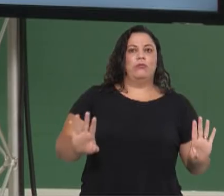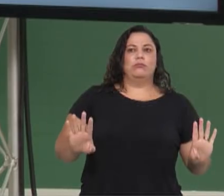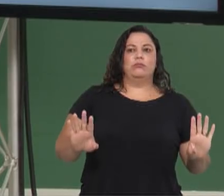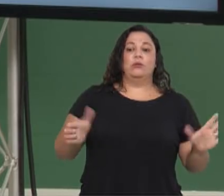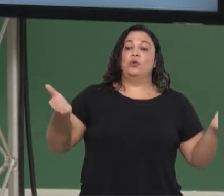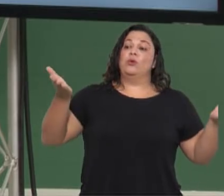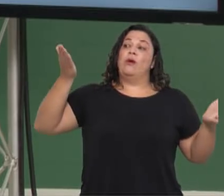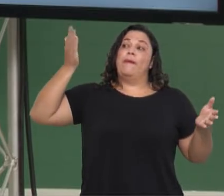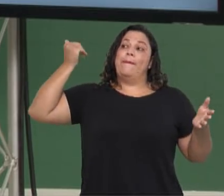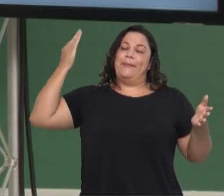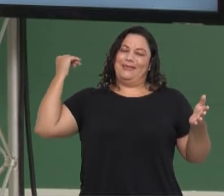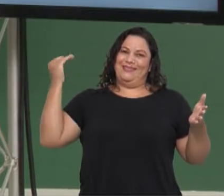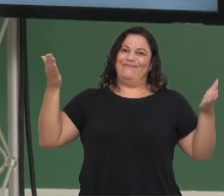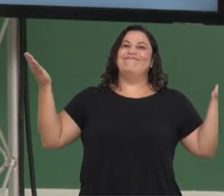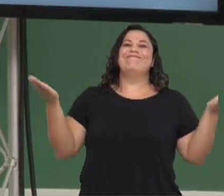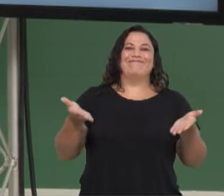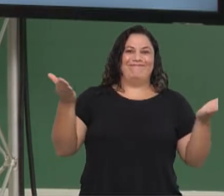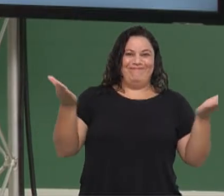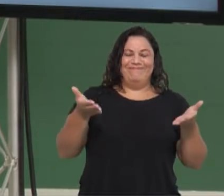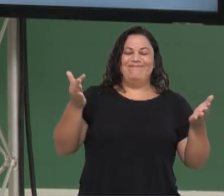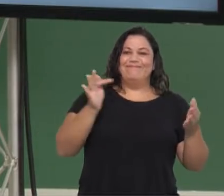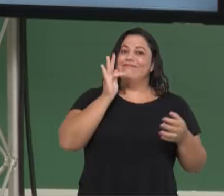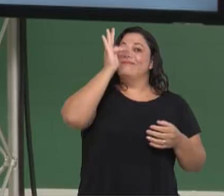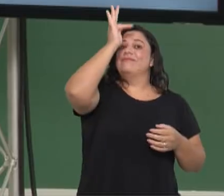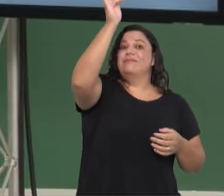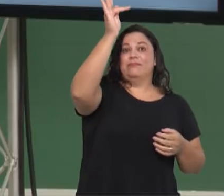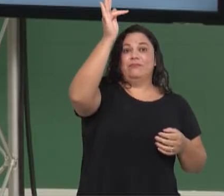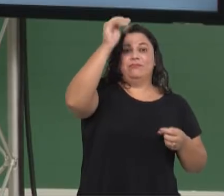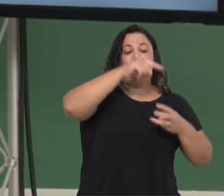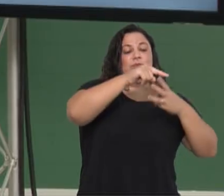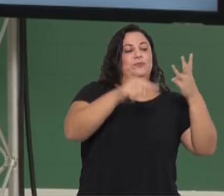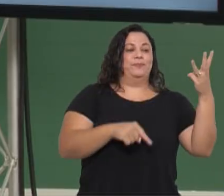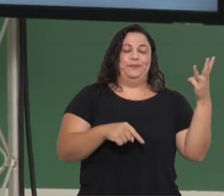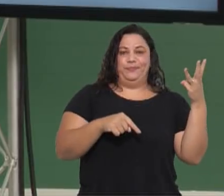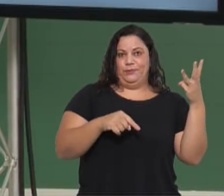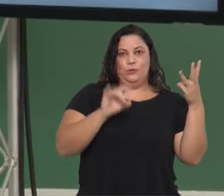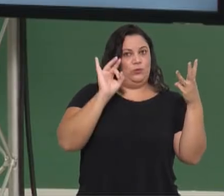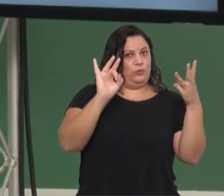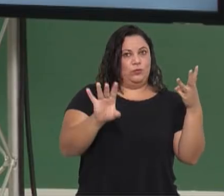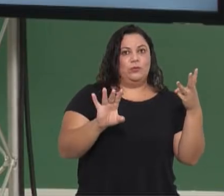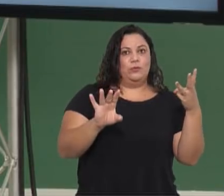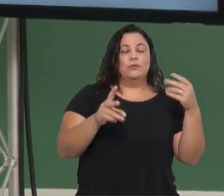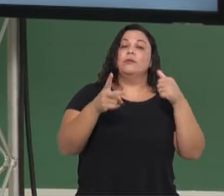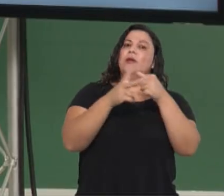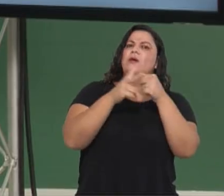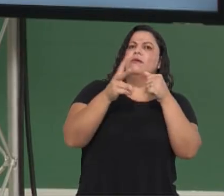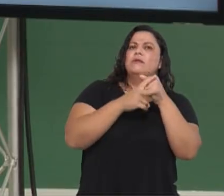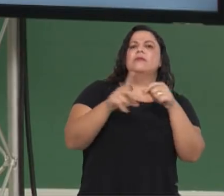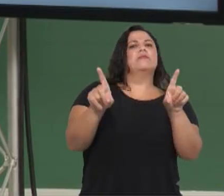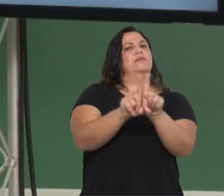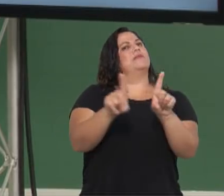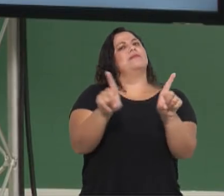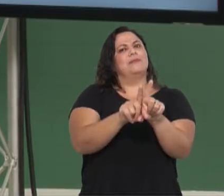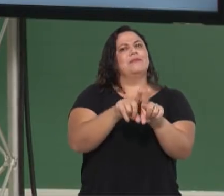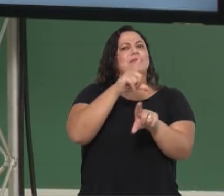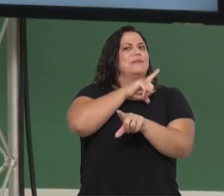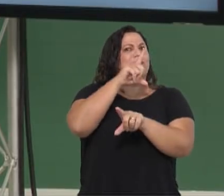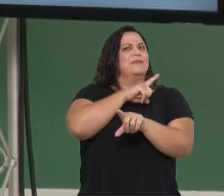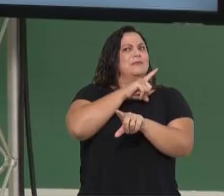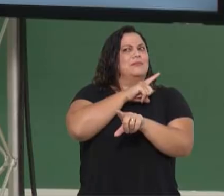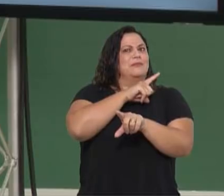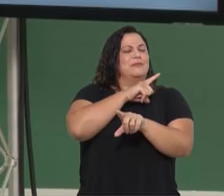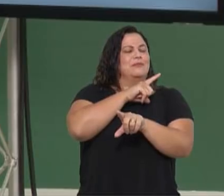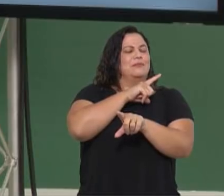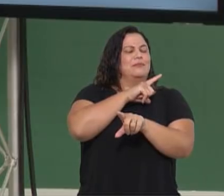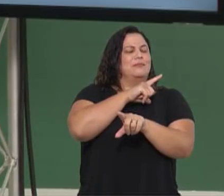presente, passado e futuro, tá? E o verbo, ele também tem pessoas. O que eu quero